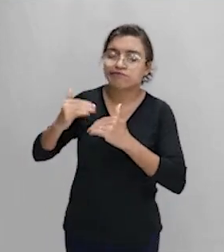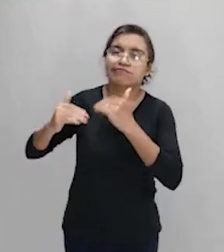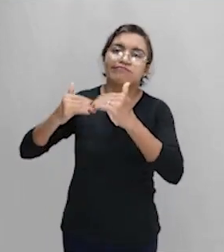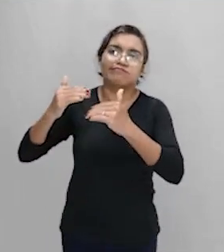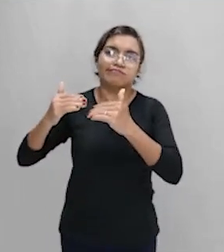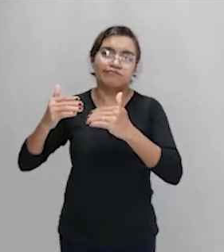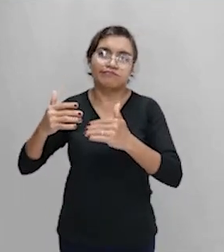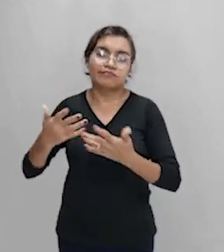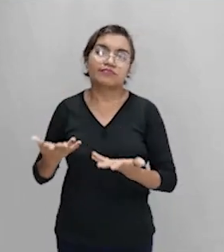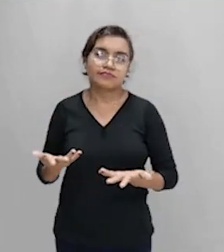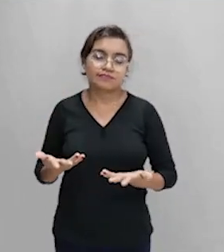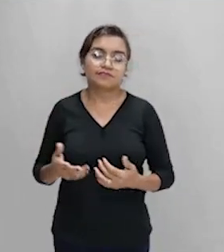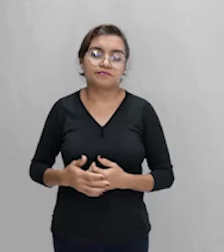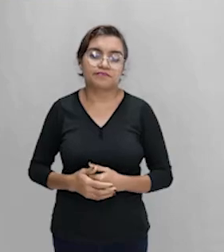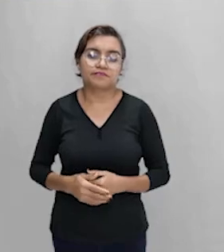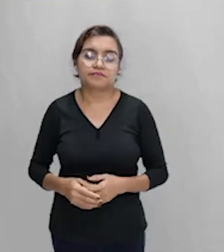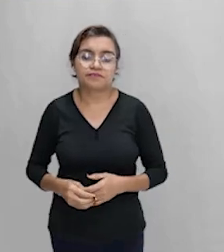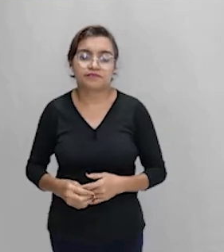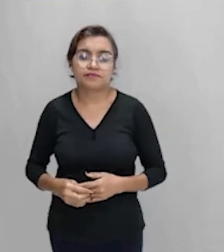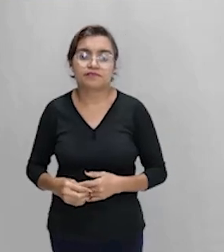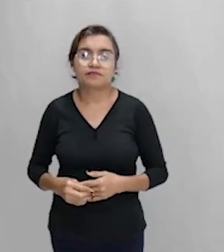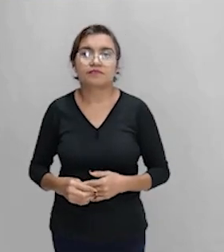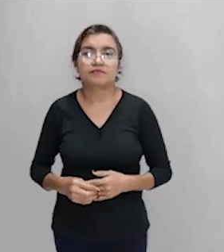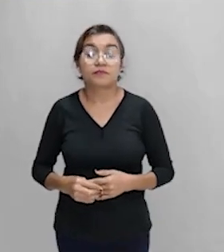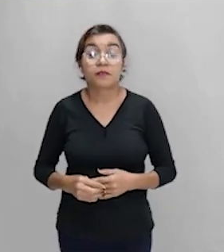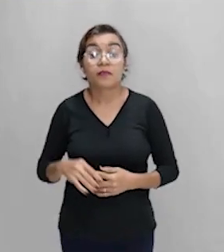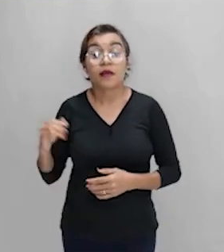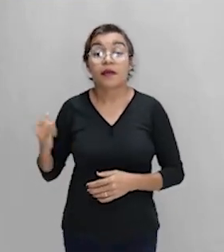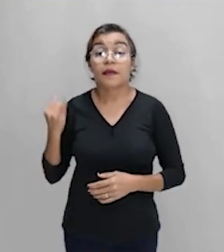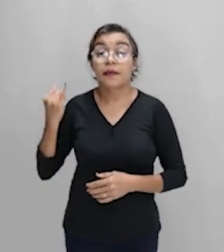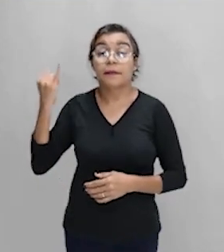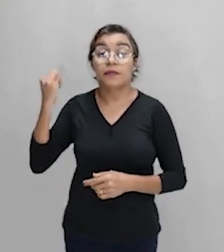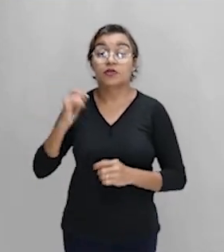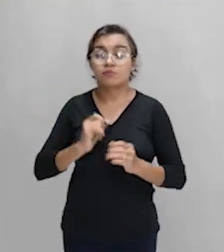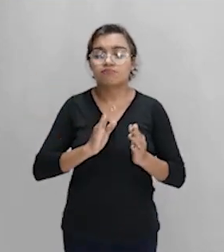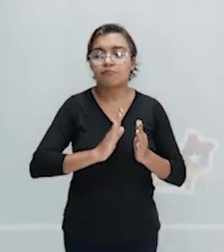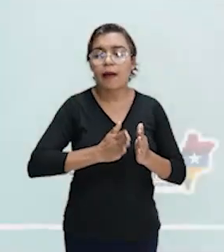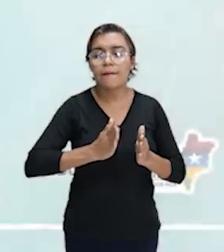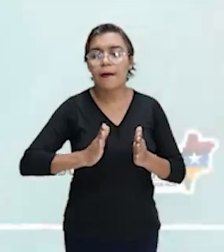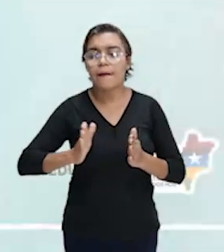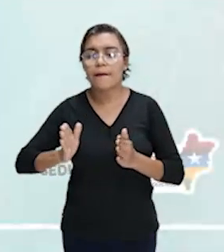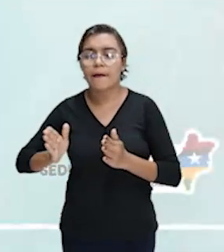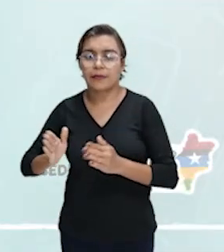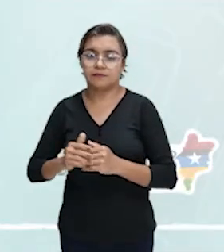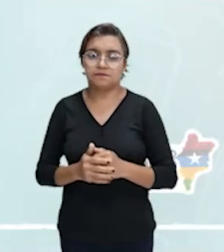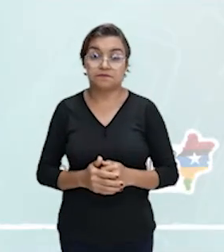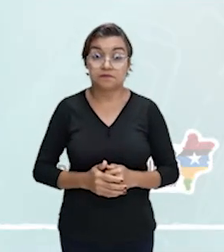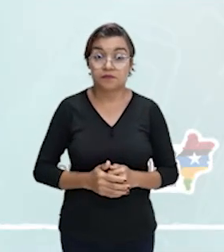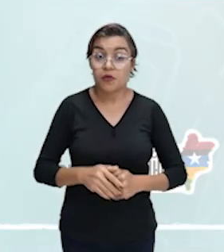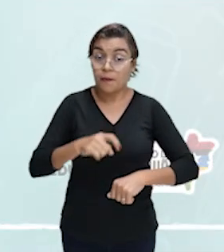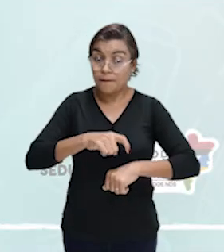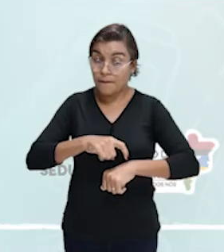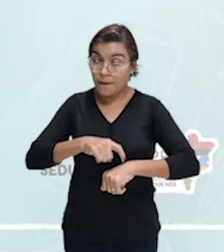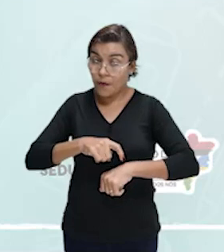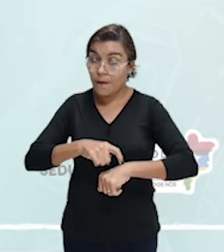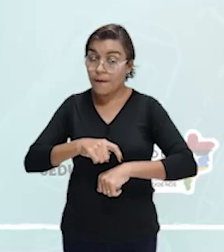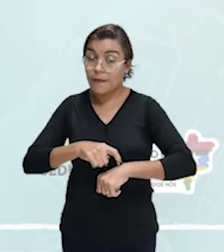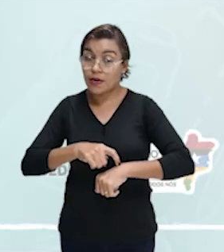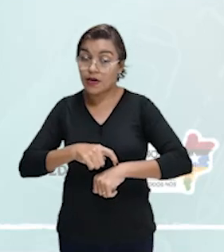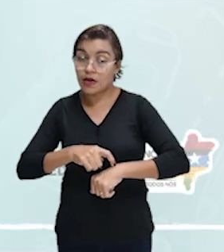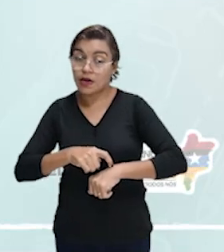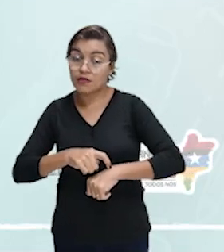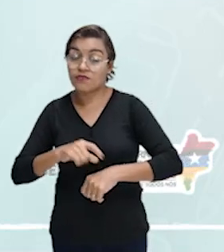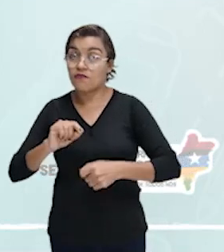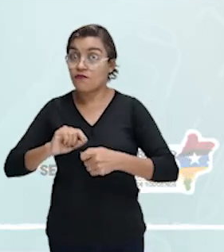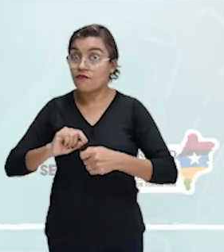o rendimento dela. A importância da periodização. Quando realizado da maneira correta,